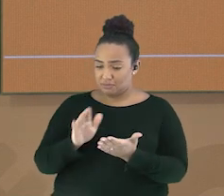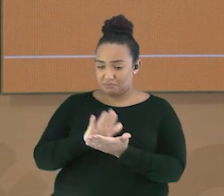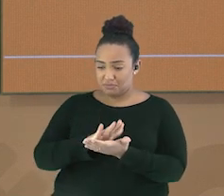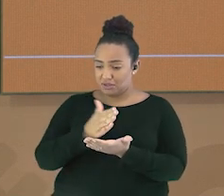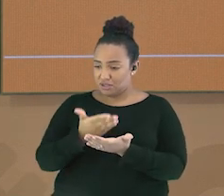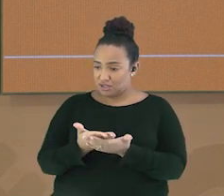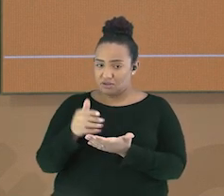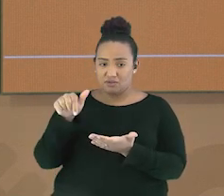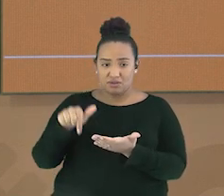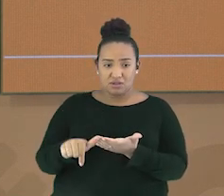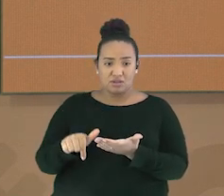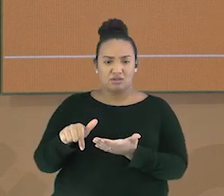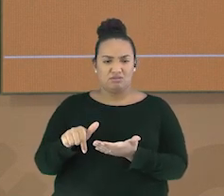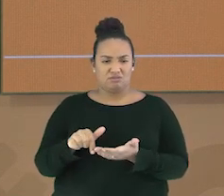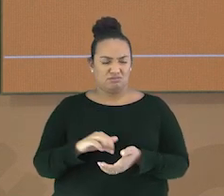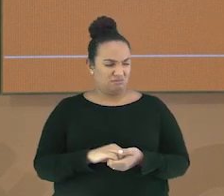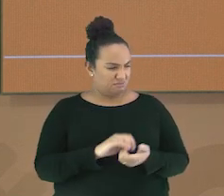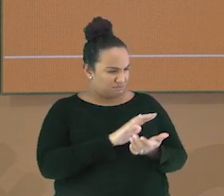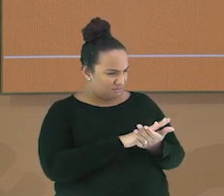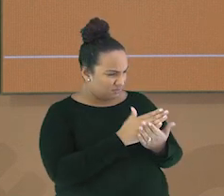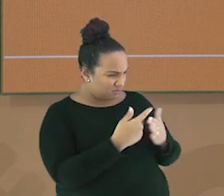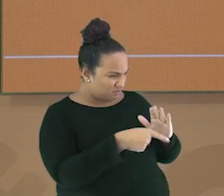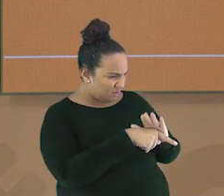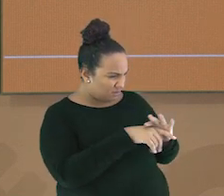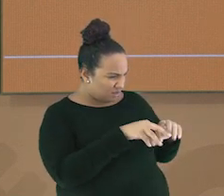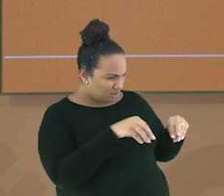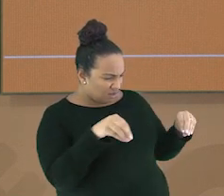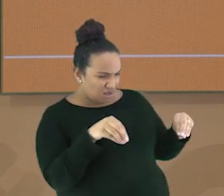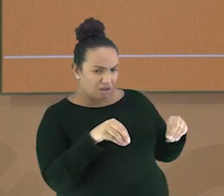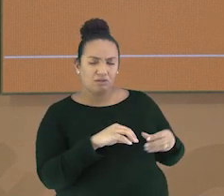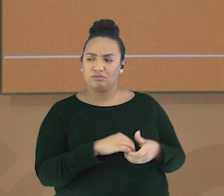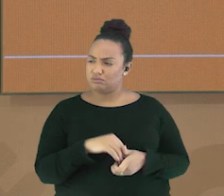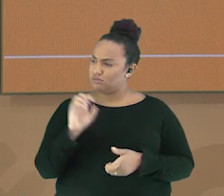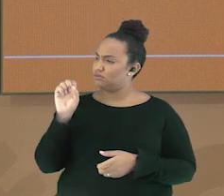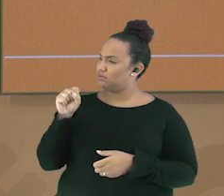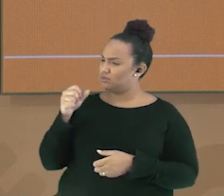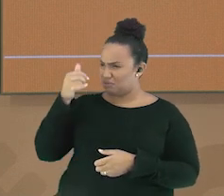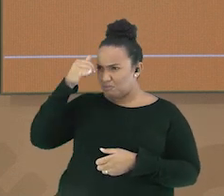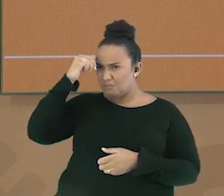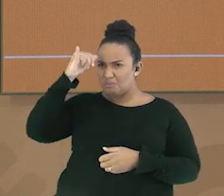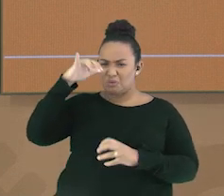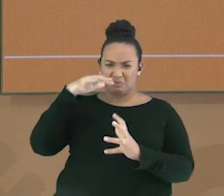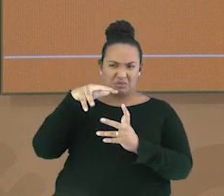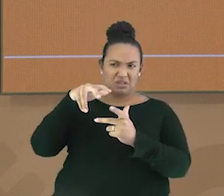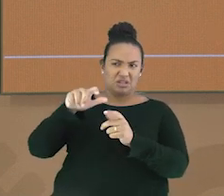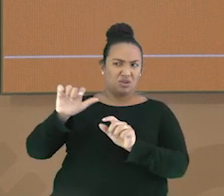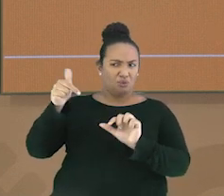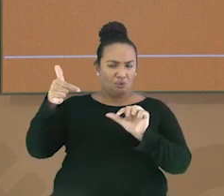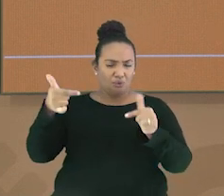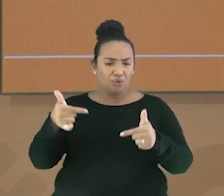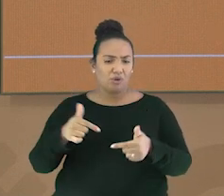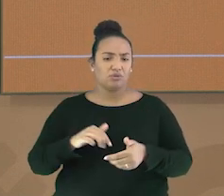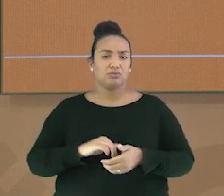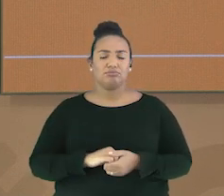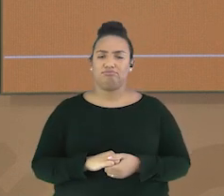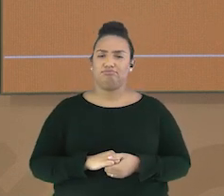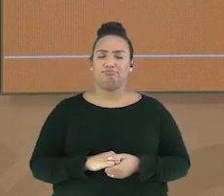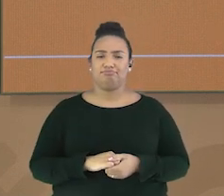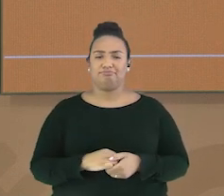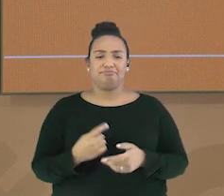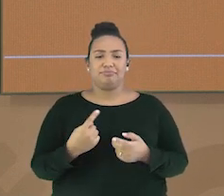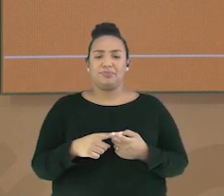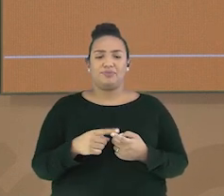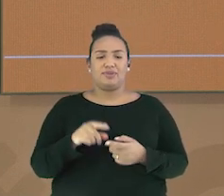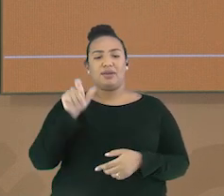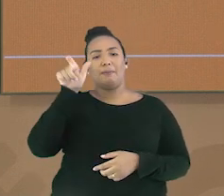de outro planeta? Mas por que será que um dos personagens pergunta se o bife é coisa da